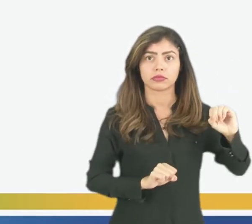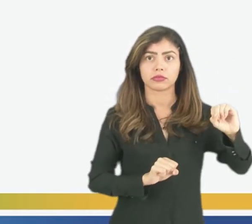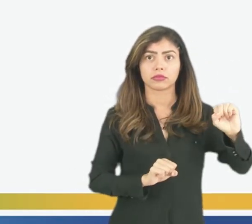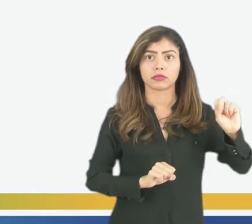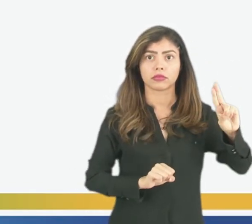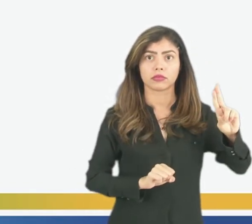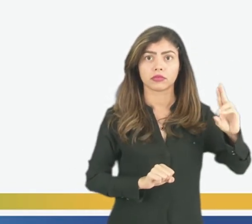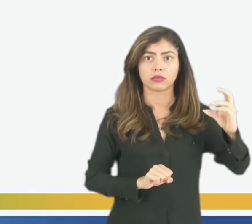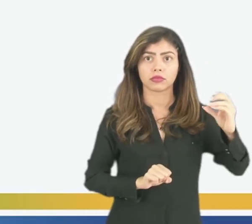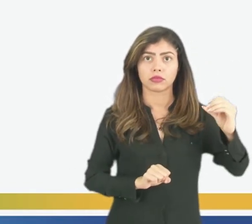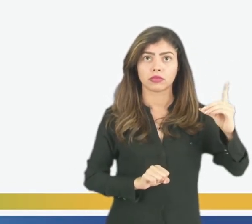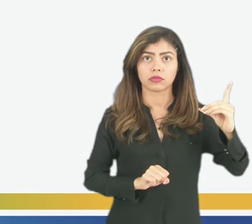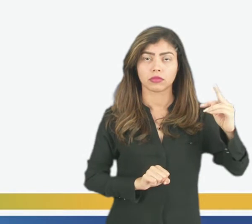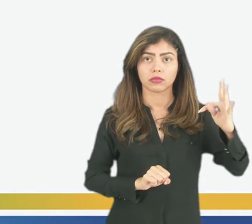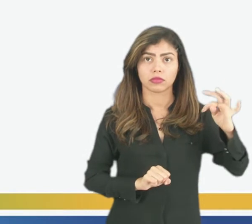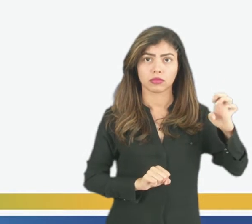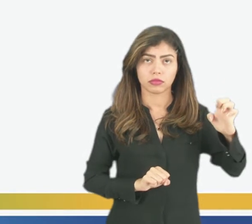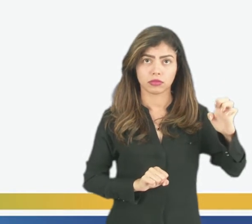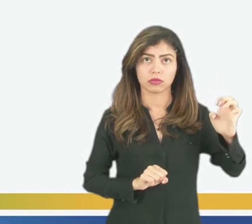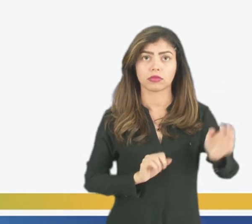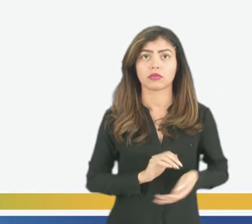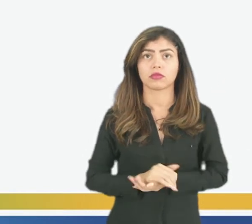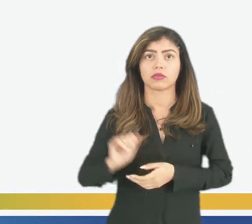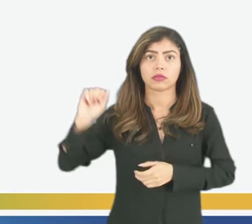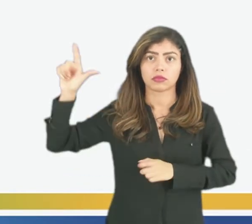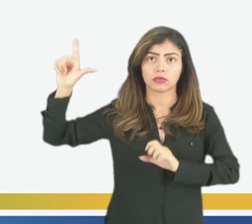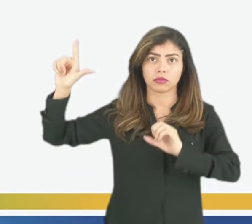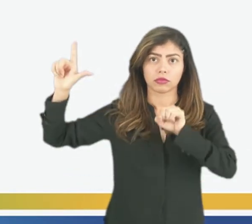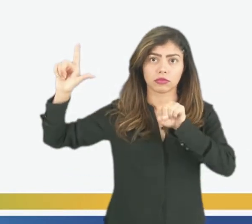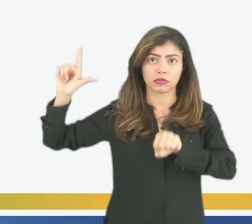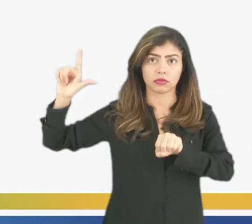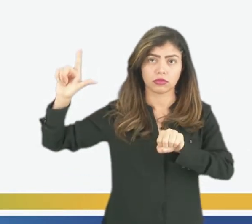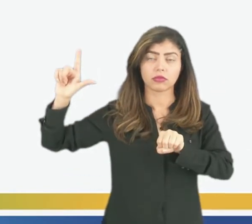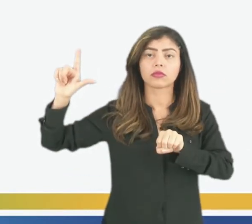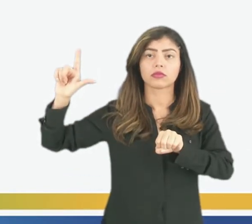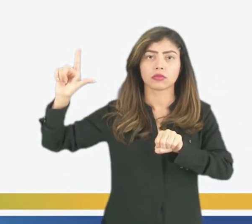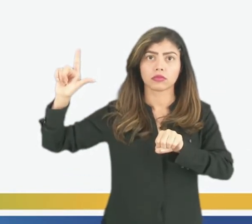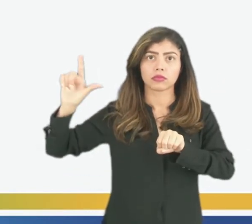o sudoeste. E entre o leste e o sul, o